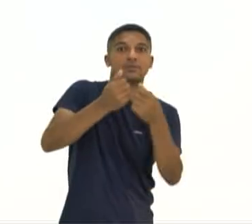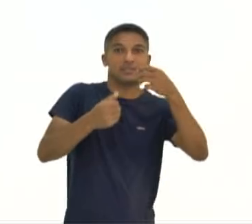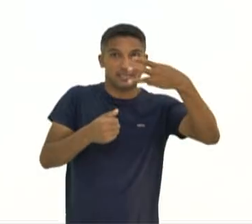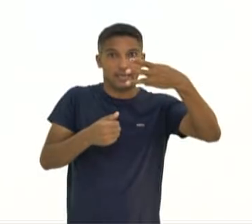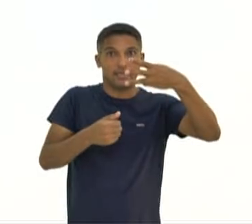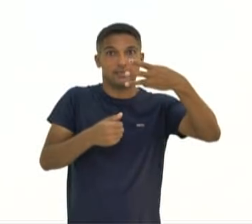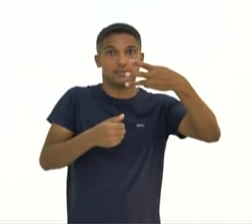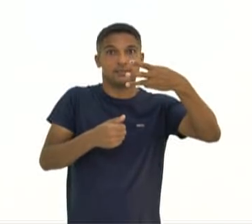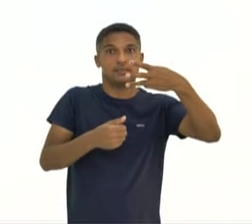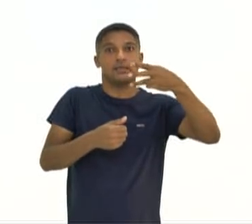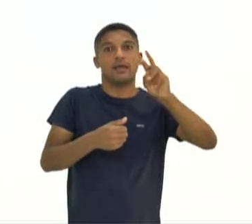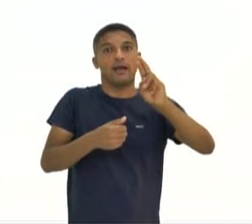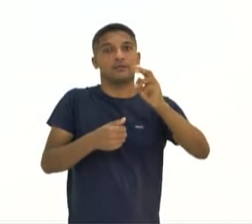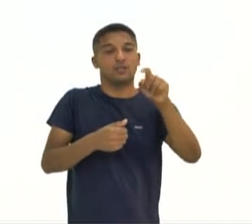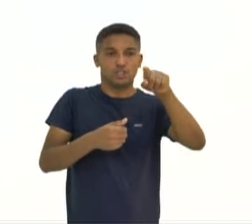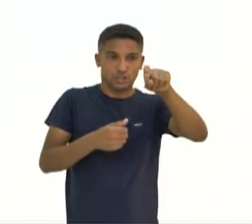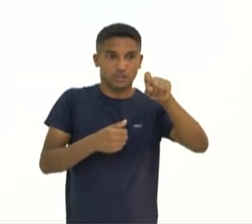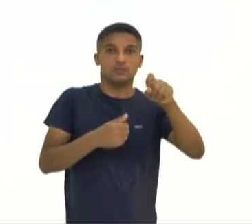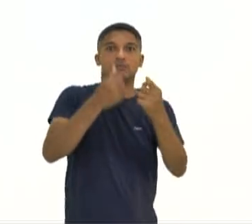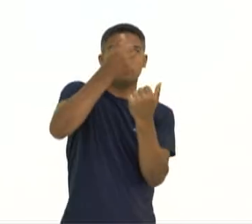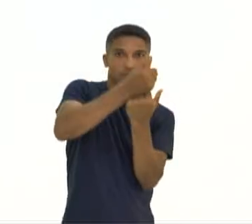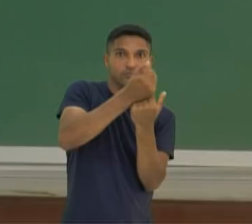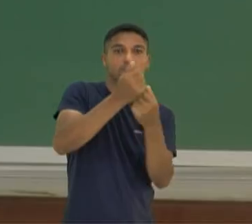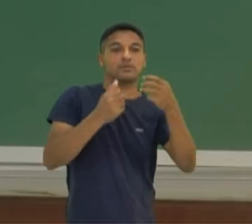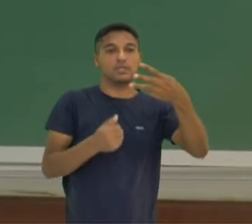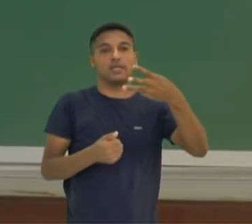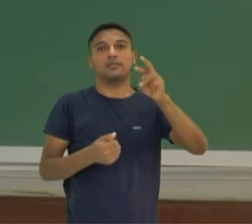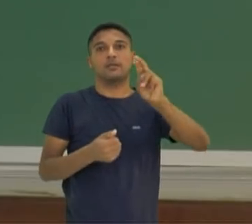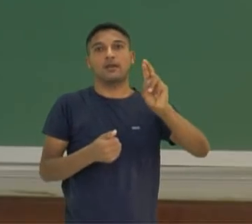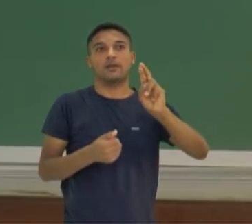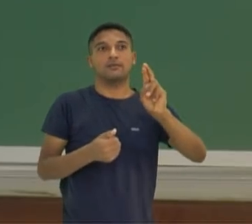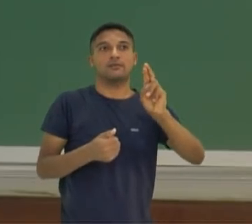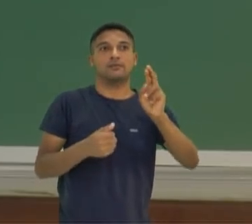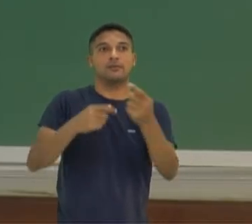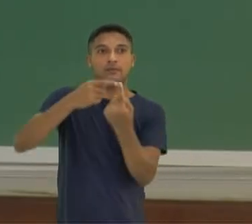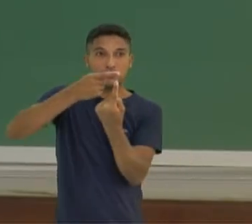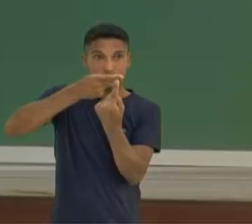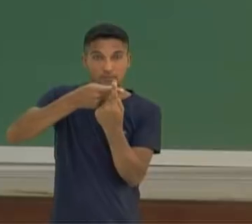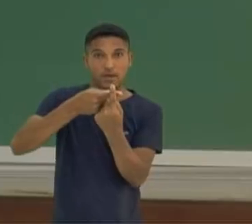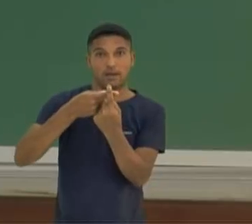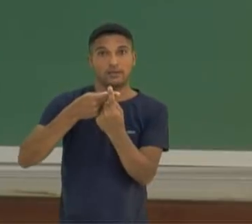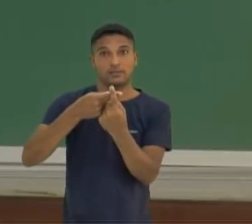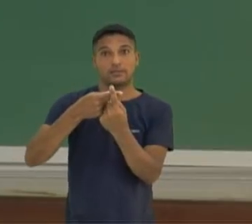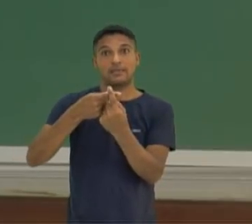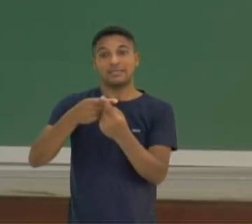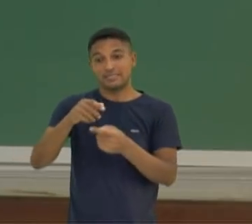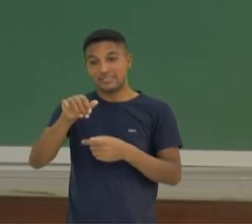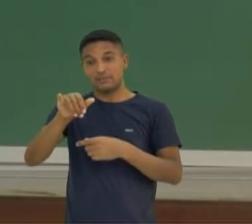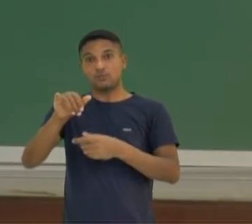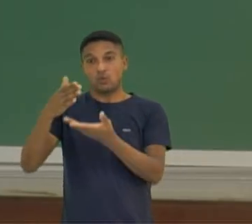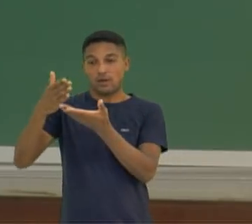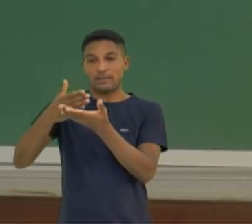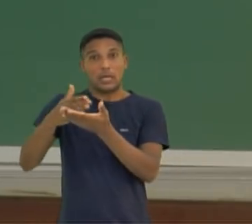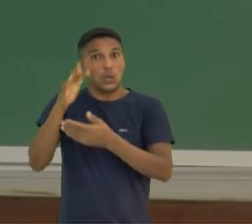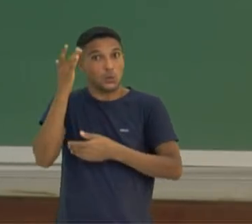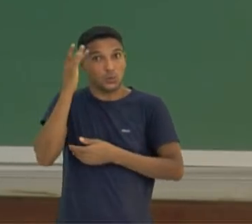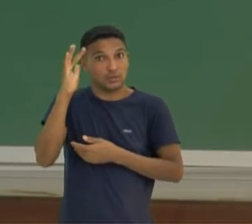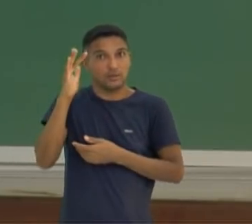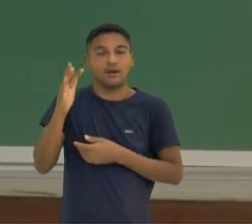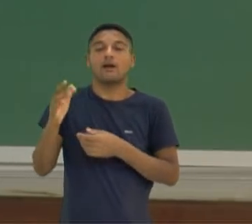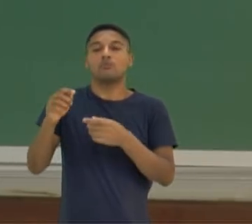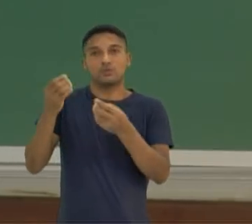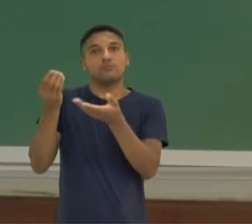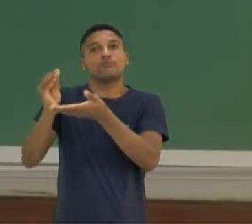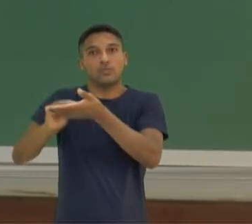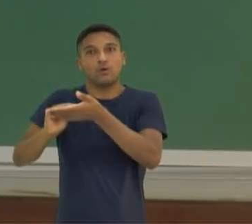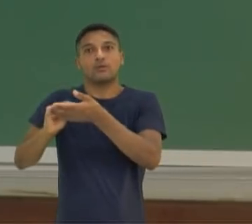meu estojo custa R$3, mais o valor do caderno, que eu não sei qual que é, igual a 10. Como